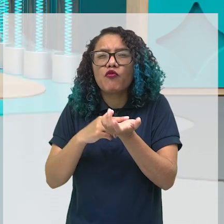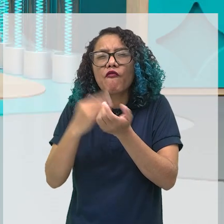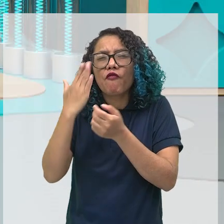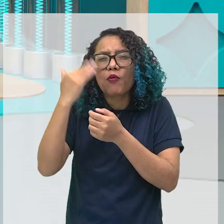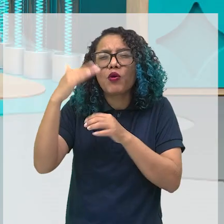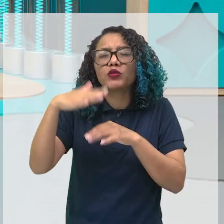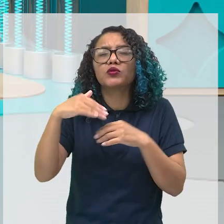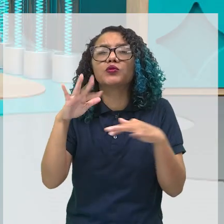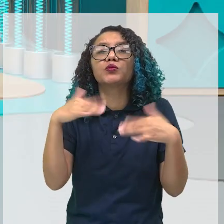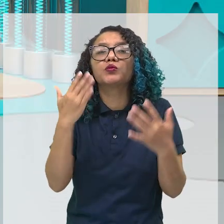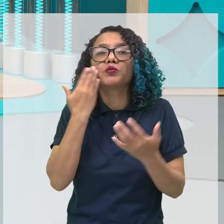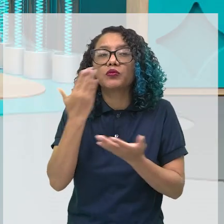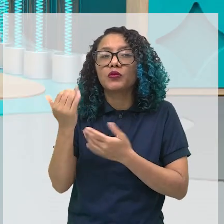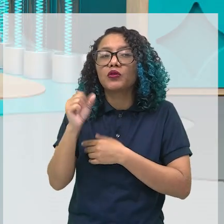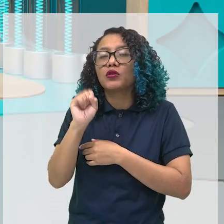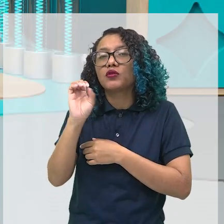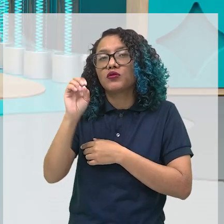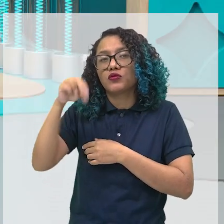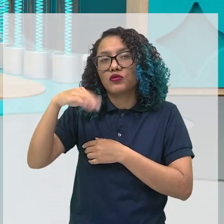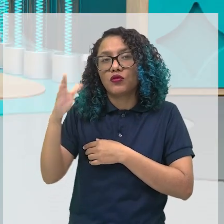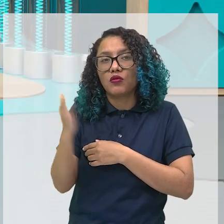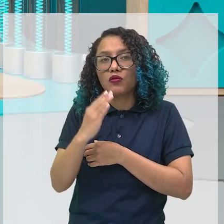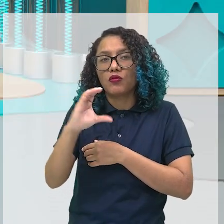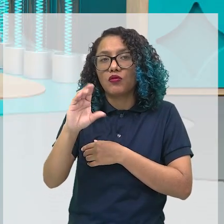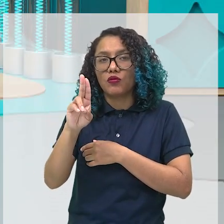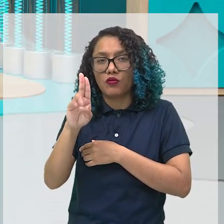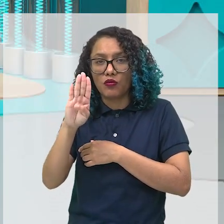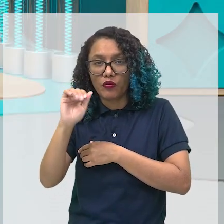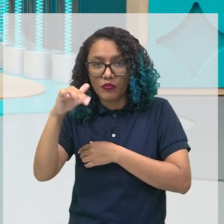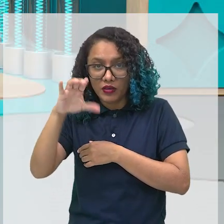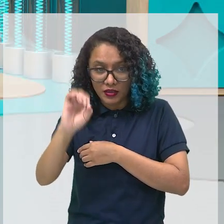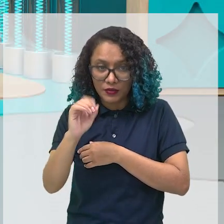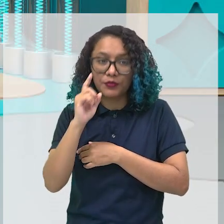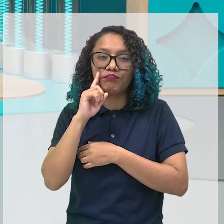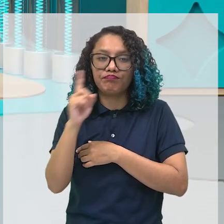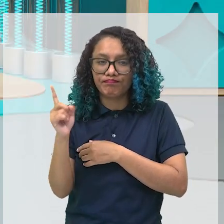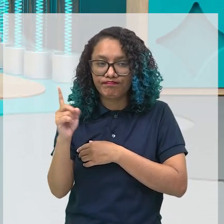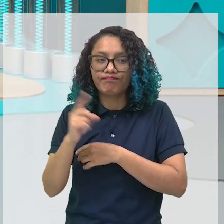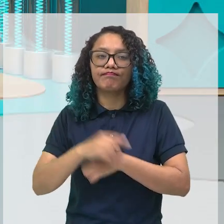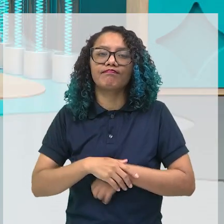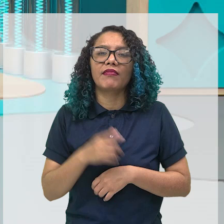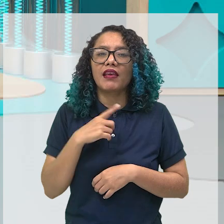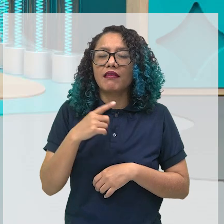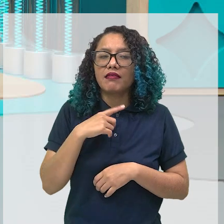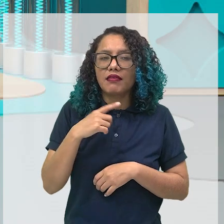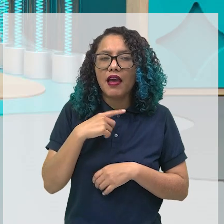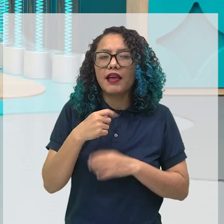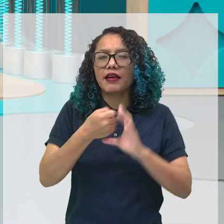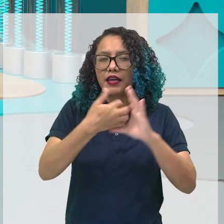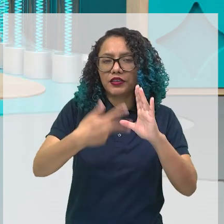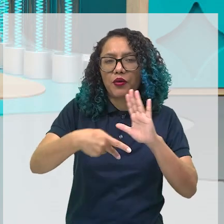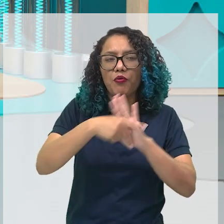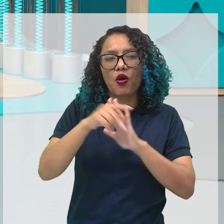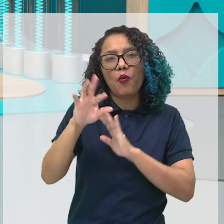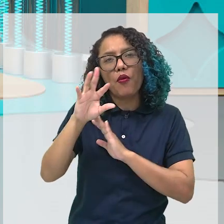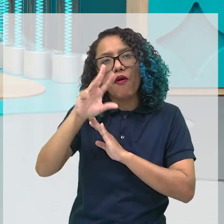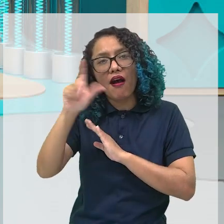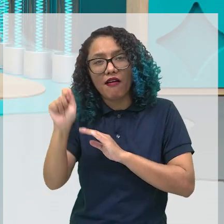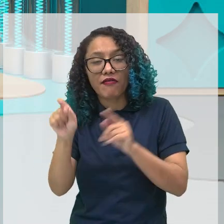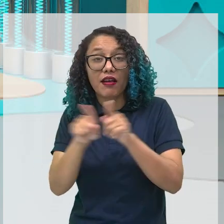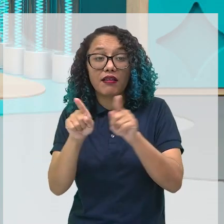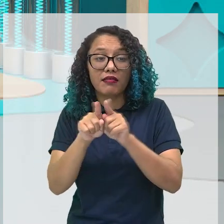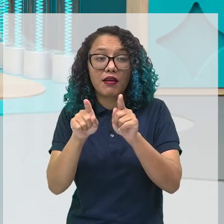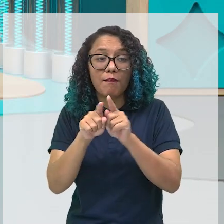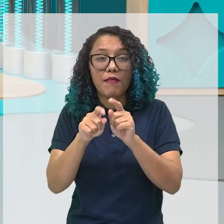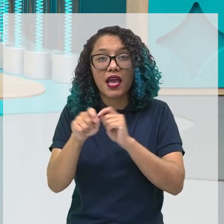som cubano, que é um dos pilares da salsa, né? O som cubano, ele combina elementos africanos e espanhóis